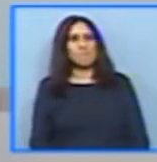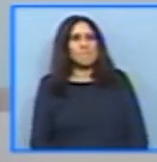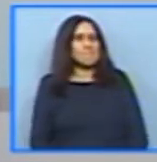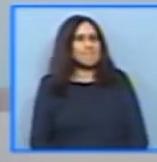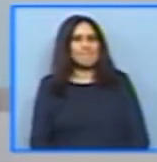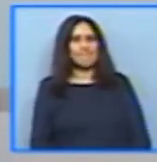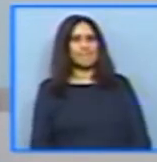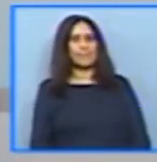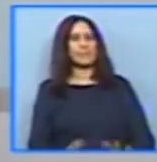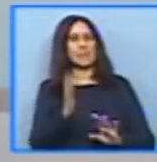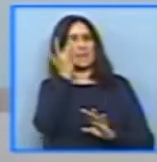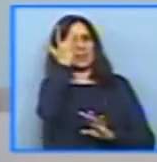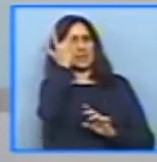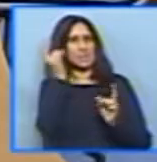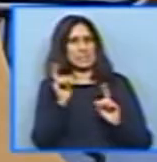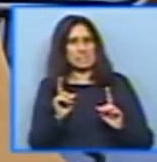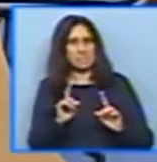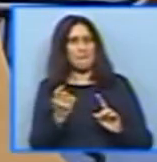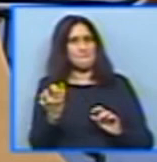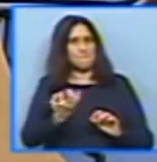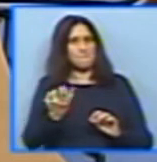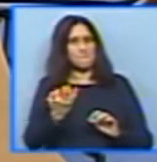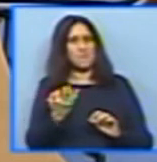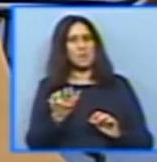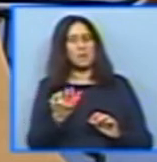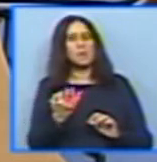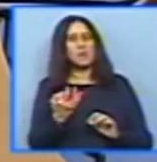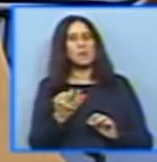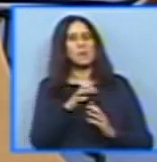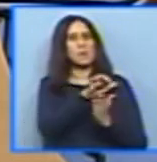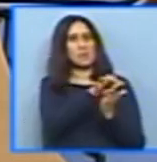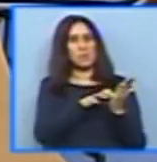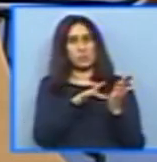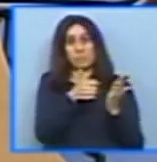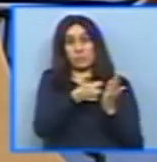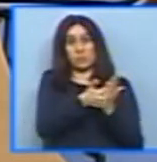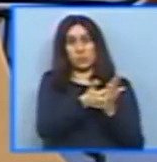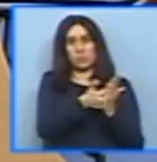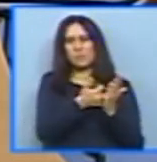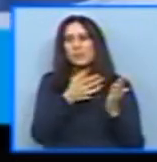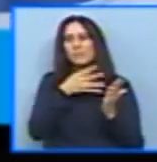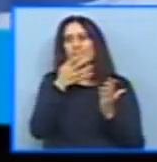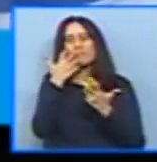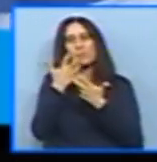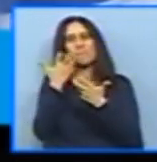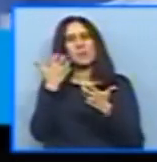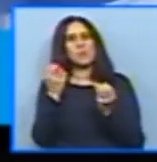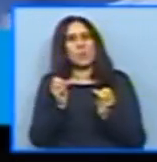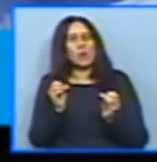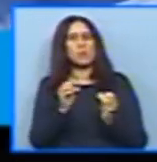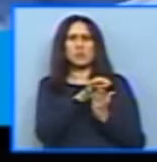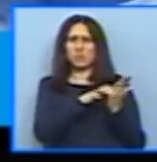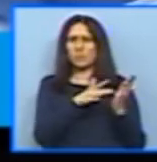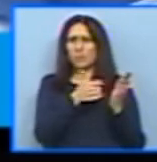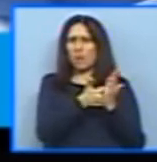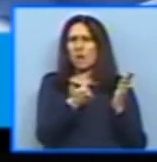não sendo fácil encontrar textos bíblicos muito explícitos, não estou a dizer que não é fácil encontrar textos